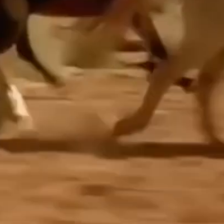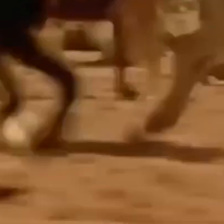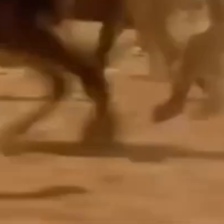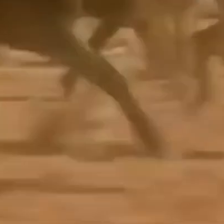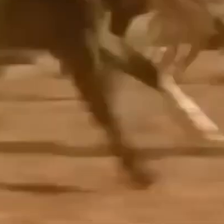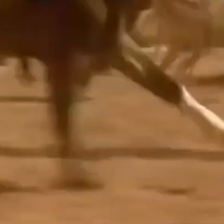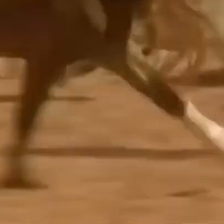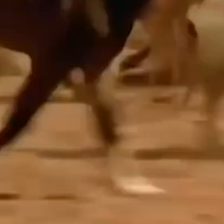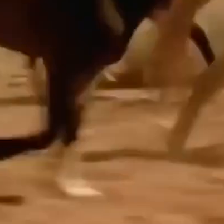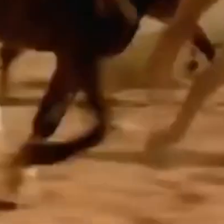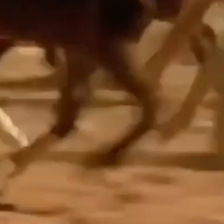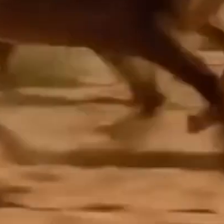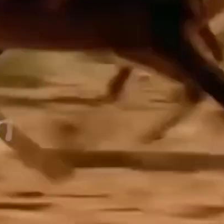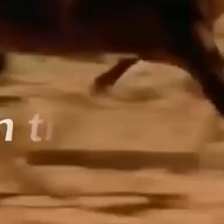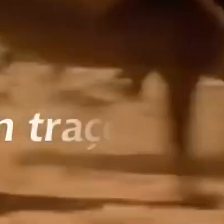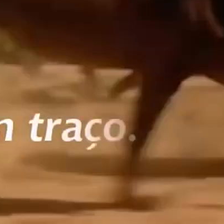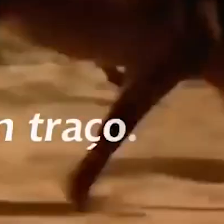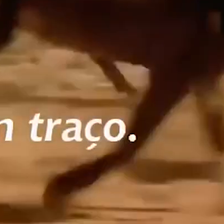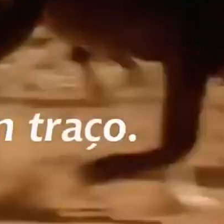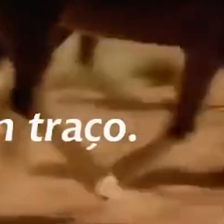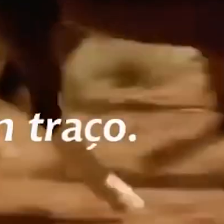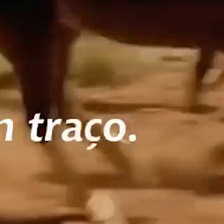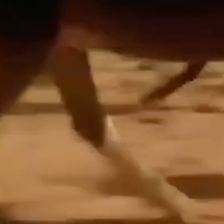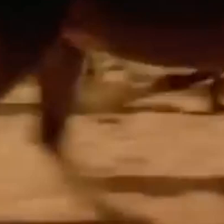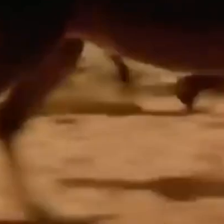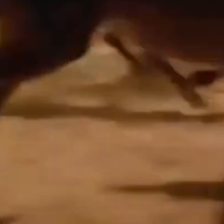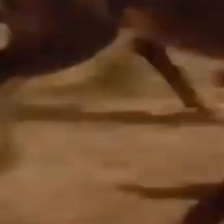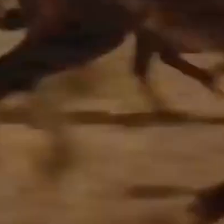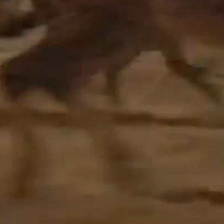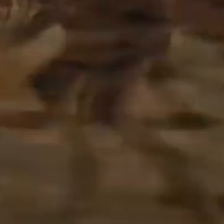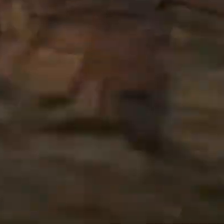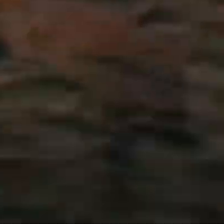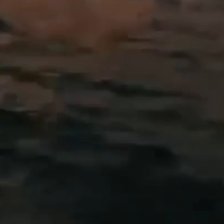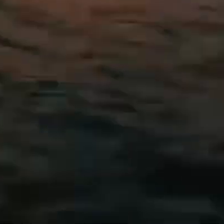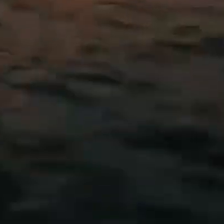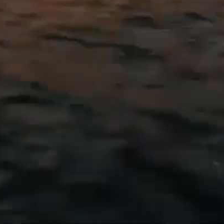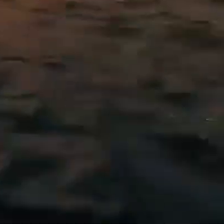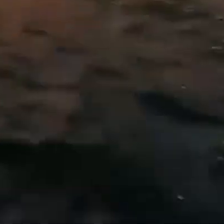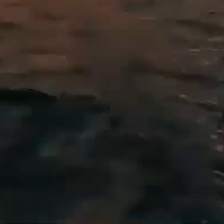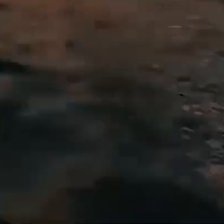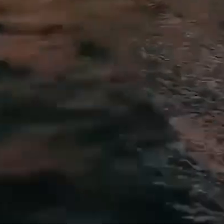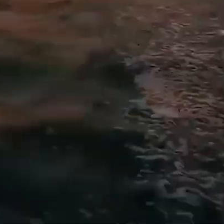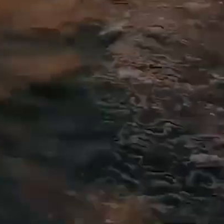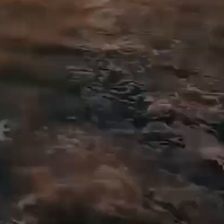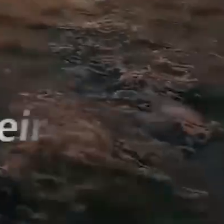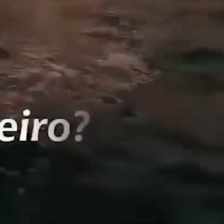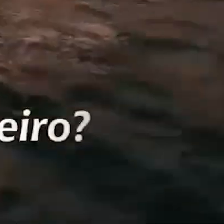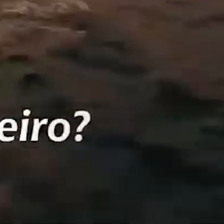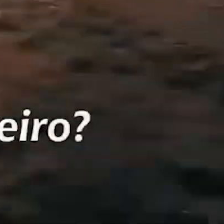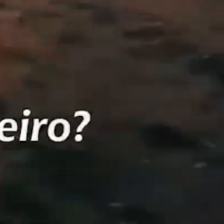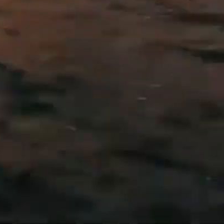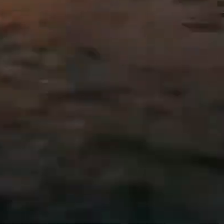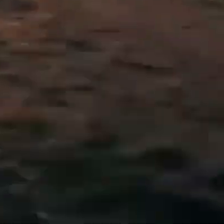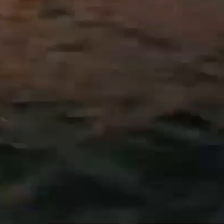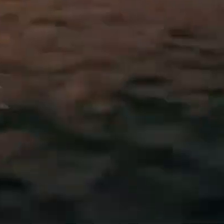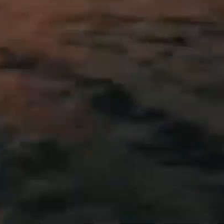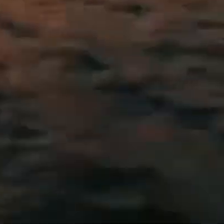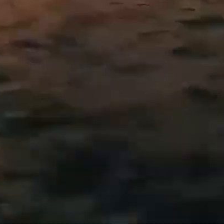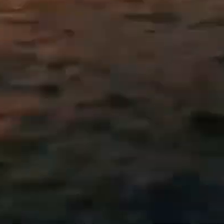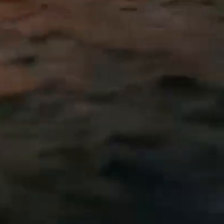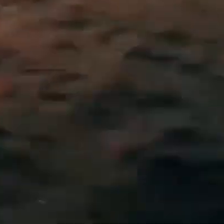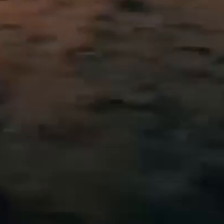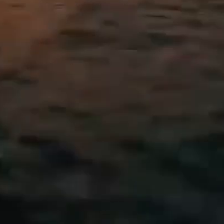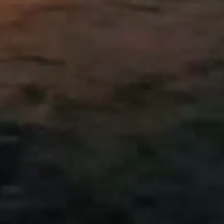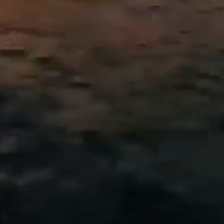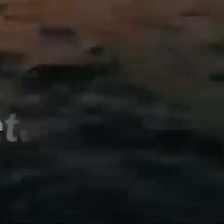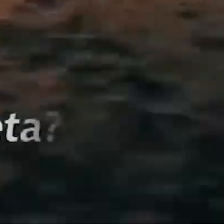galopam, voam, mas não deixam traço. Por que foges assim, barco ligeiro? Por que foges do